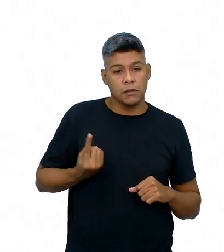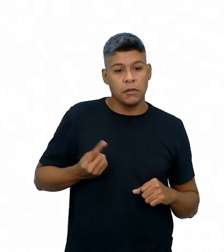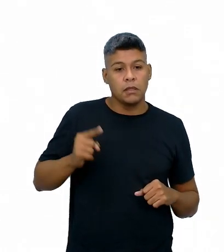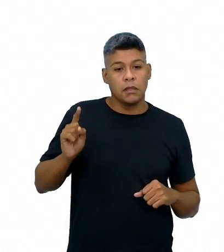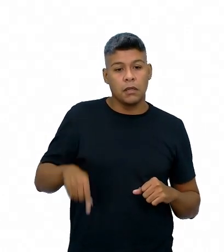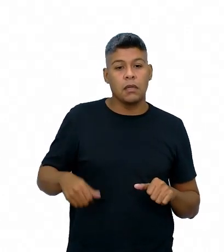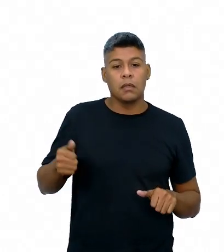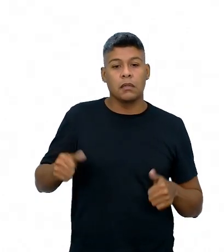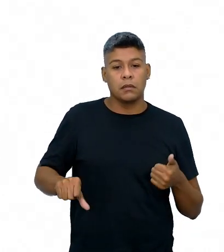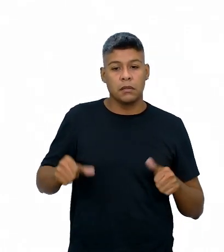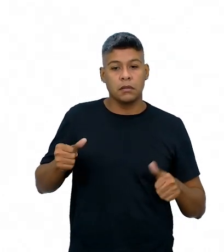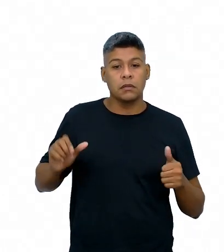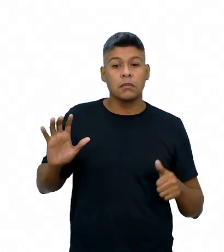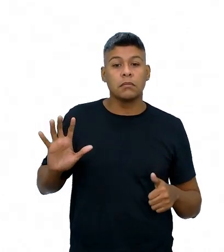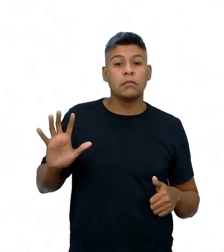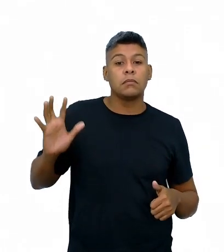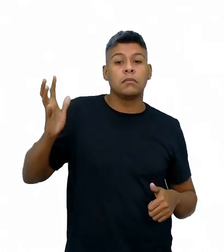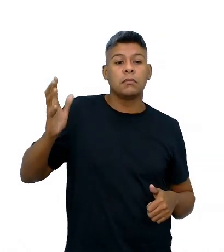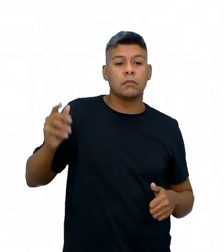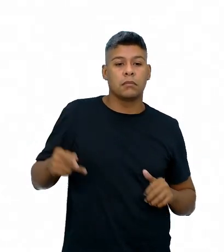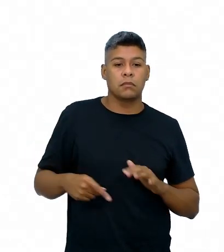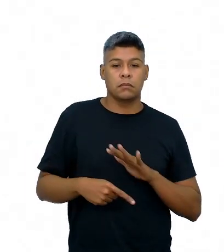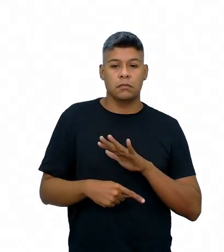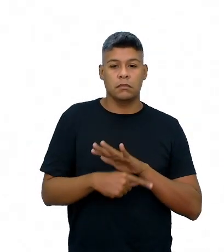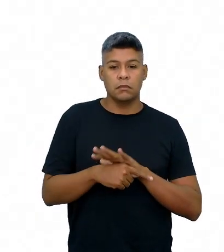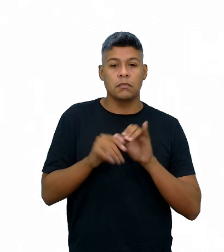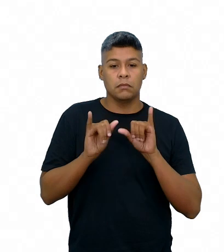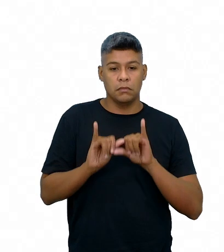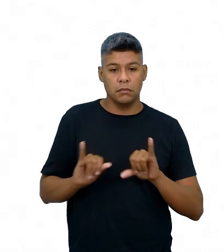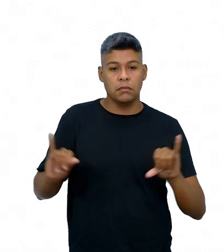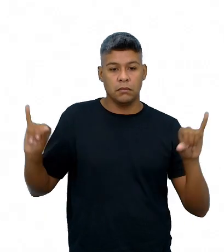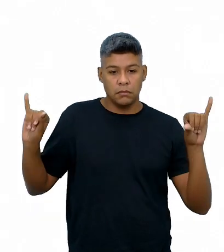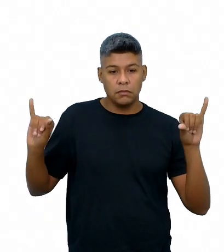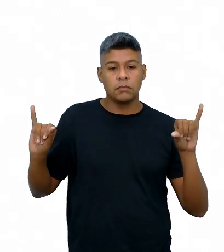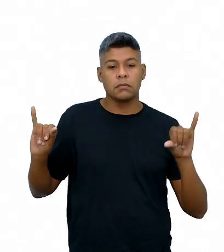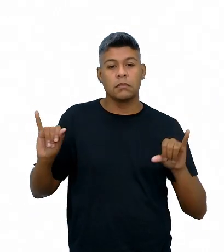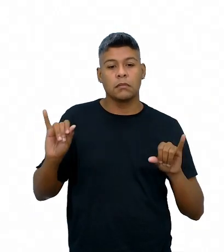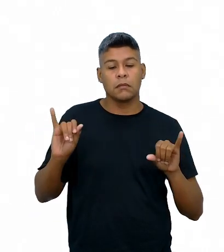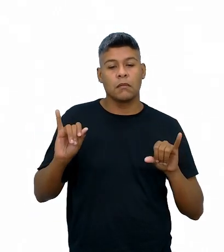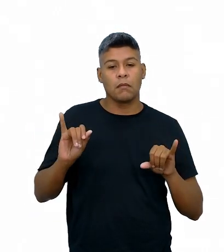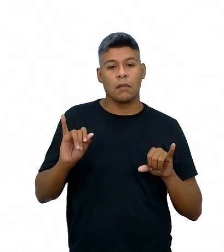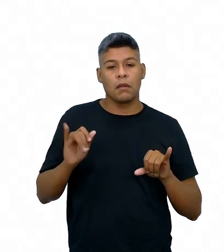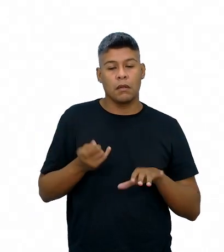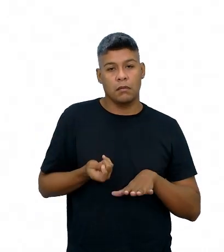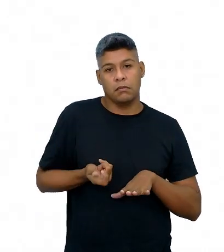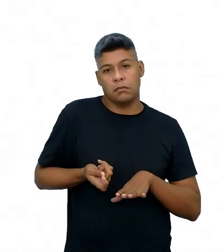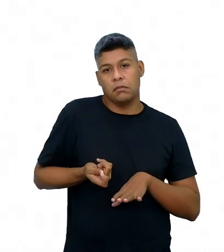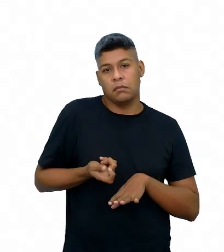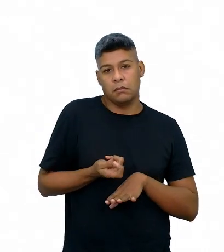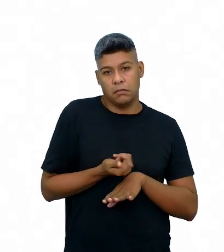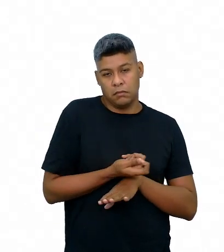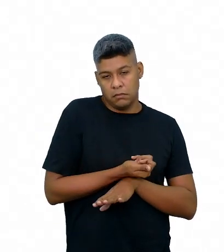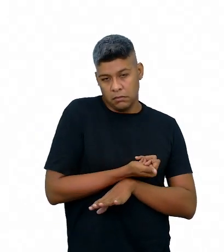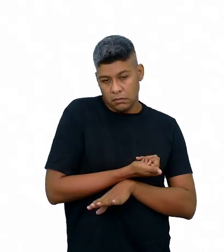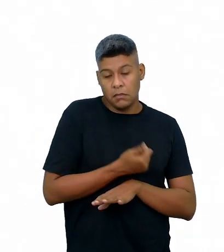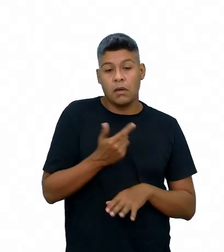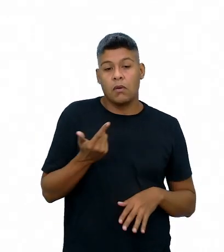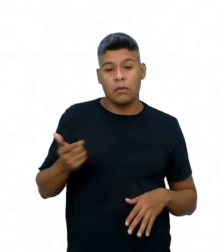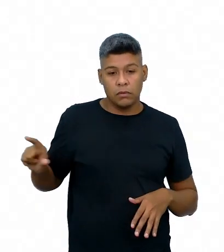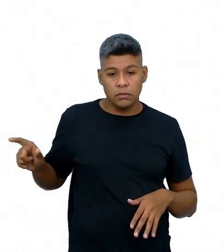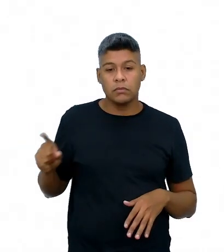seria analisar o fenômeno da disseminação de notícias falsas nas redes sociais. A outra,